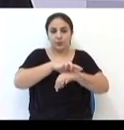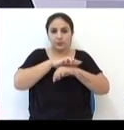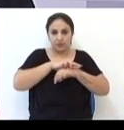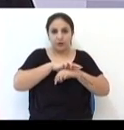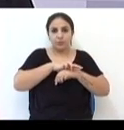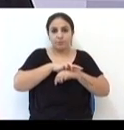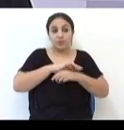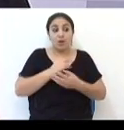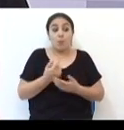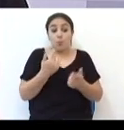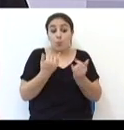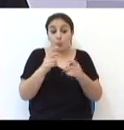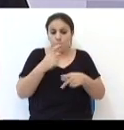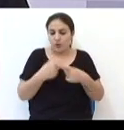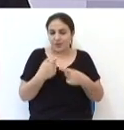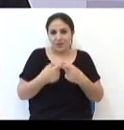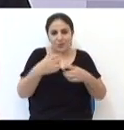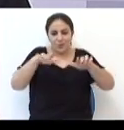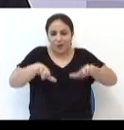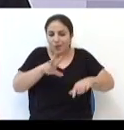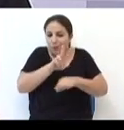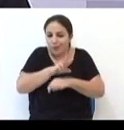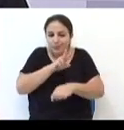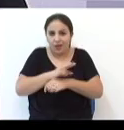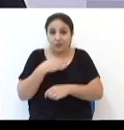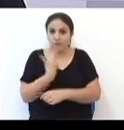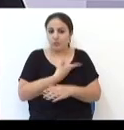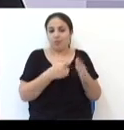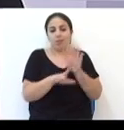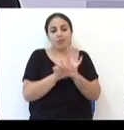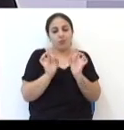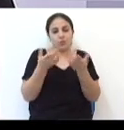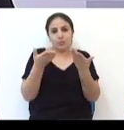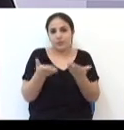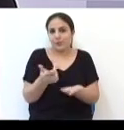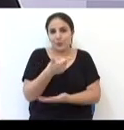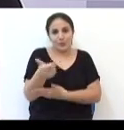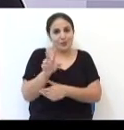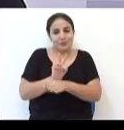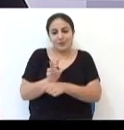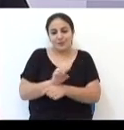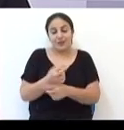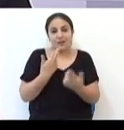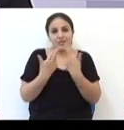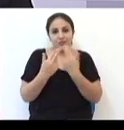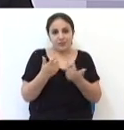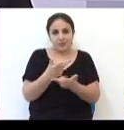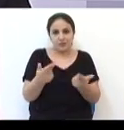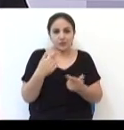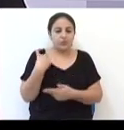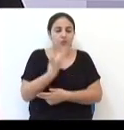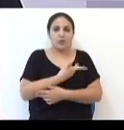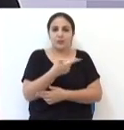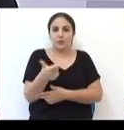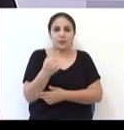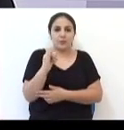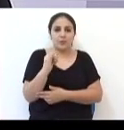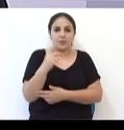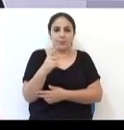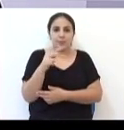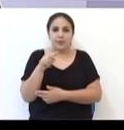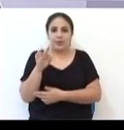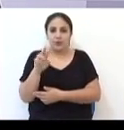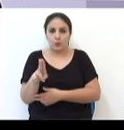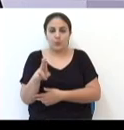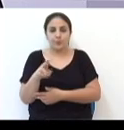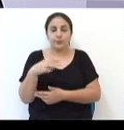espaço que não é conservado, e a nossa legislação ela não é específica, nós não temos muita fiscalização em relação a isso, nós não temos um IPTU